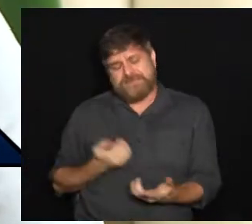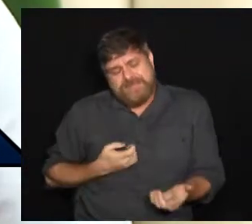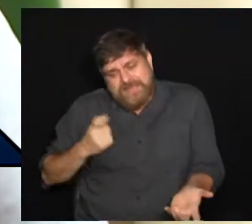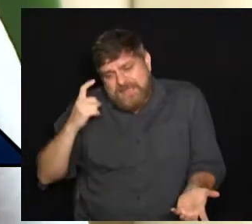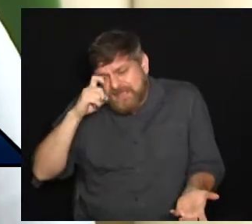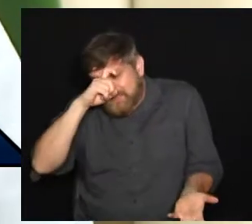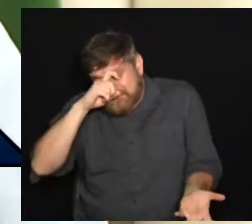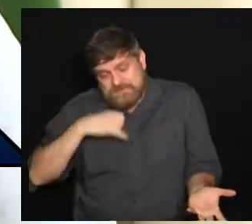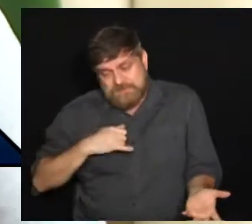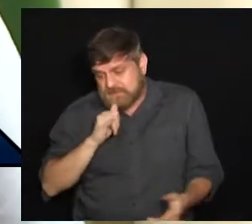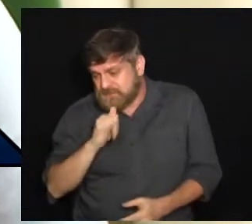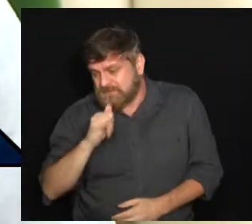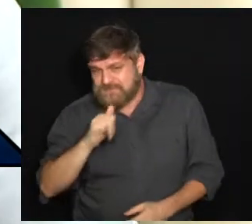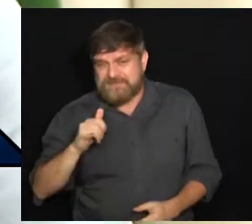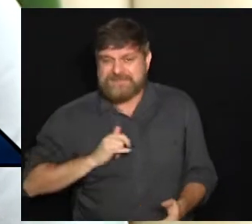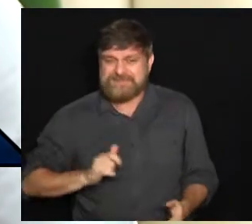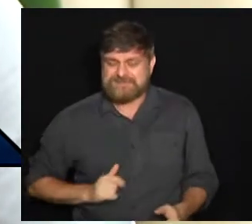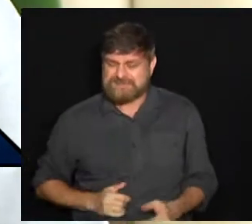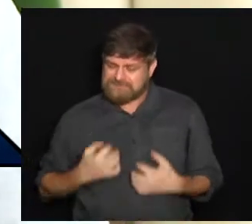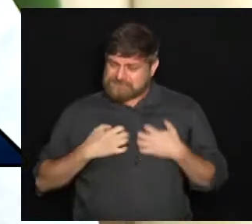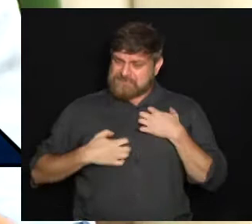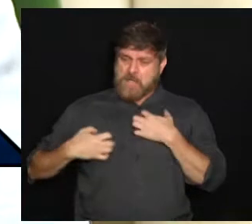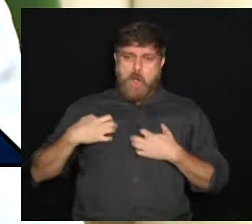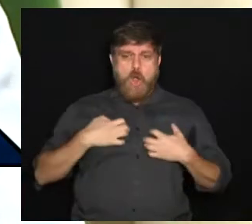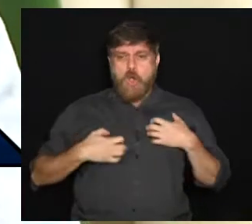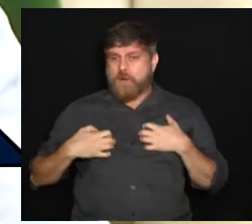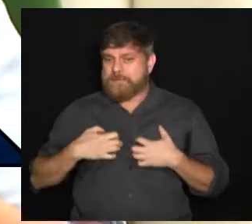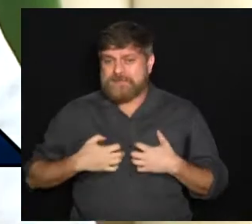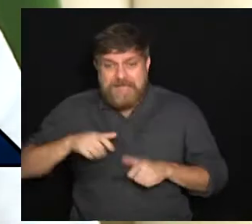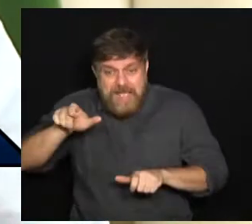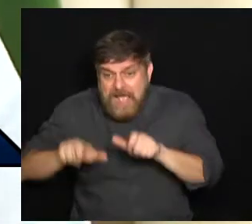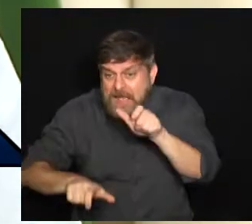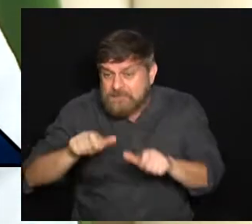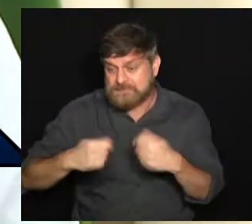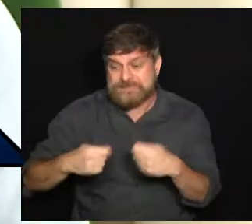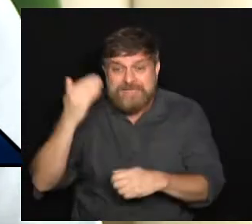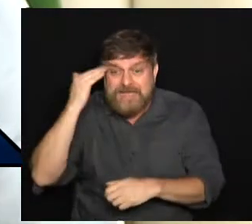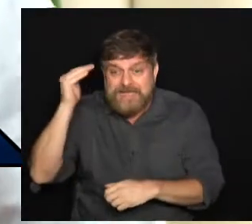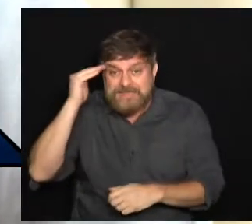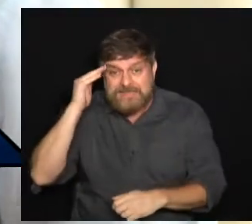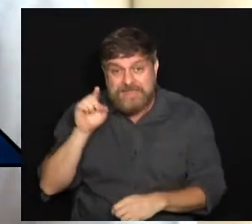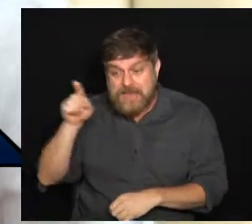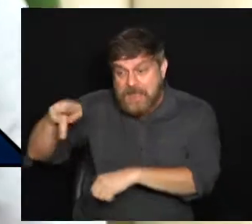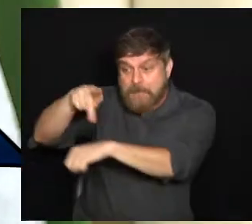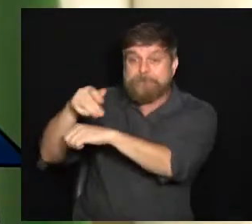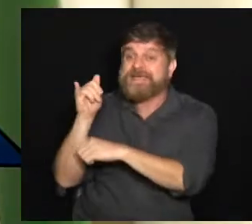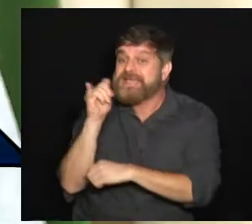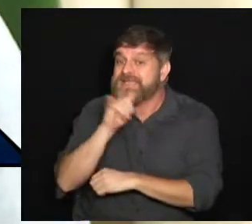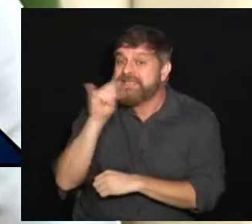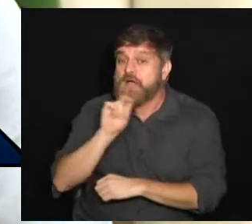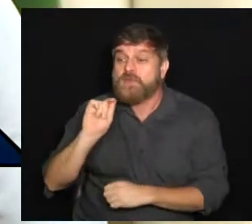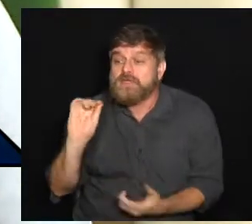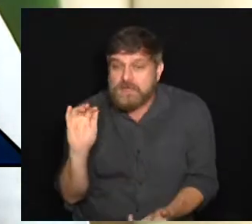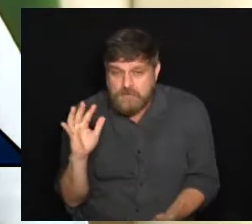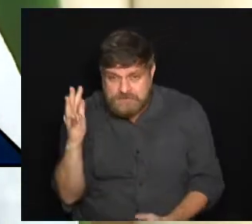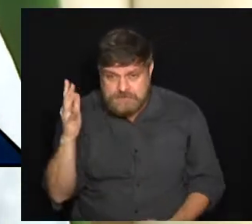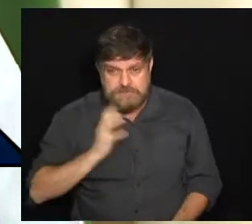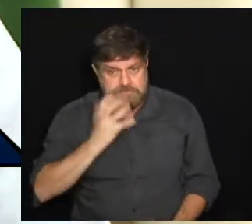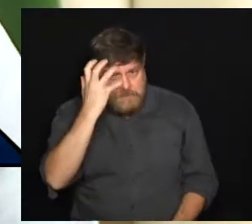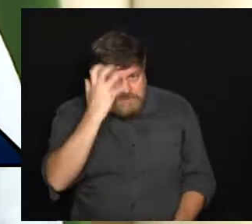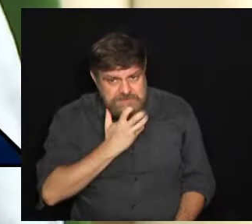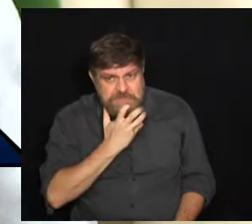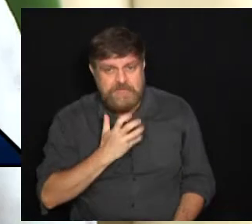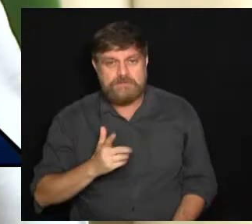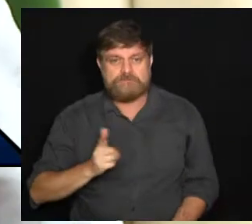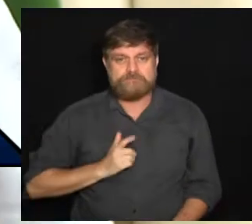é restritivo, é violento e nos incomoda muito, mas as pessoas têm que entender isso. Na Itália, Mirna, o que aconteceu que foi muito grave?